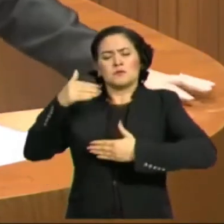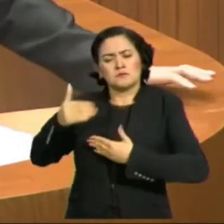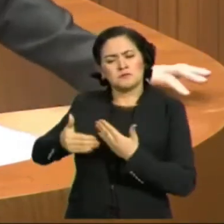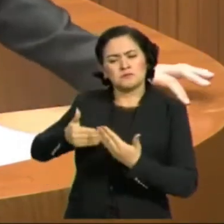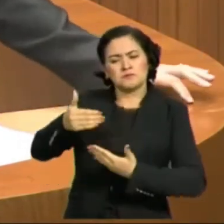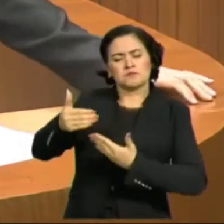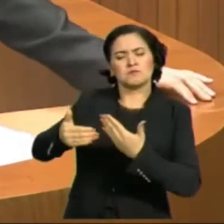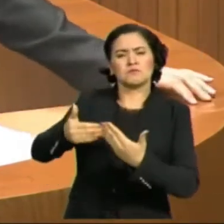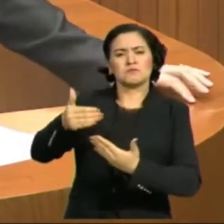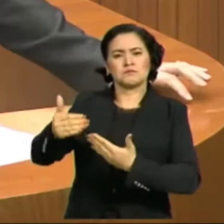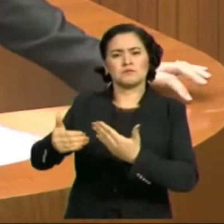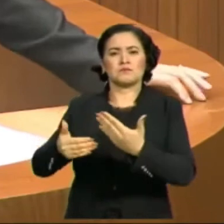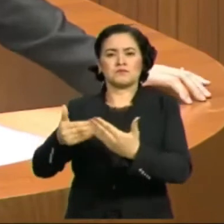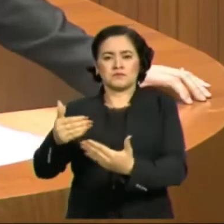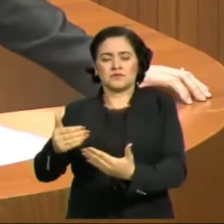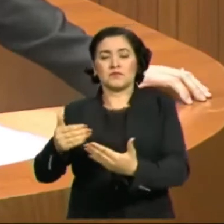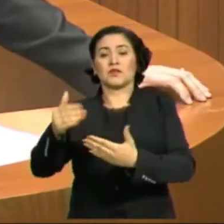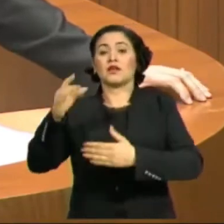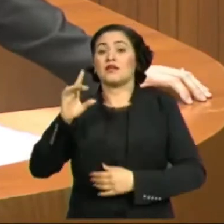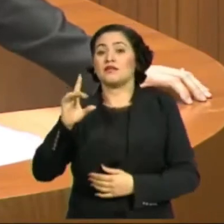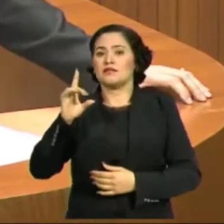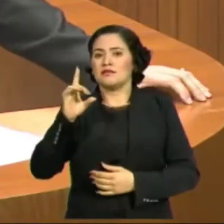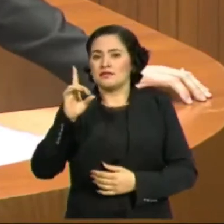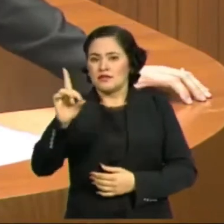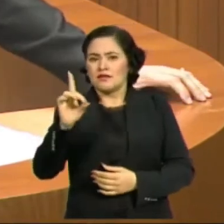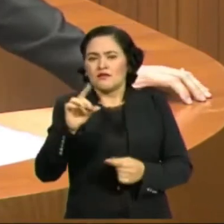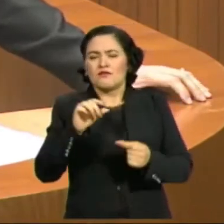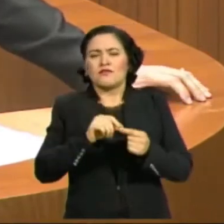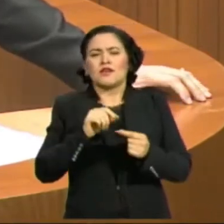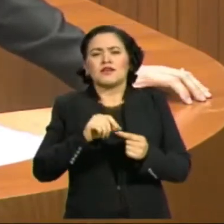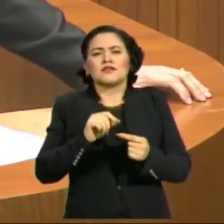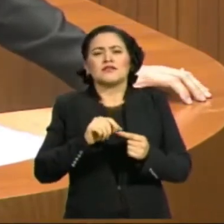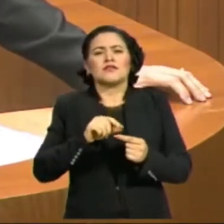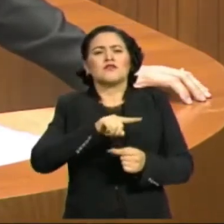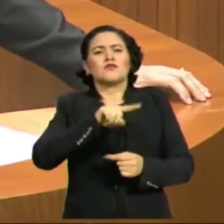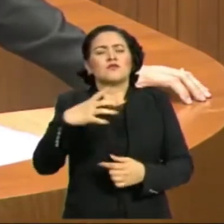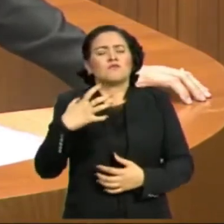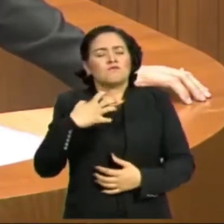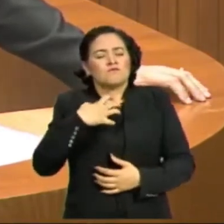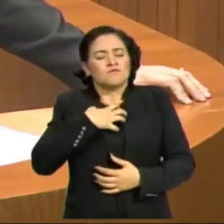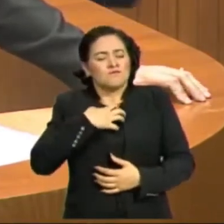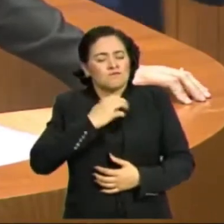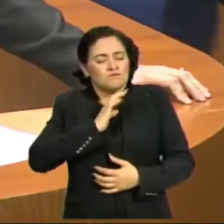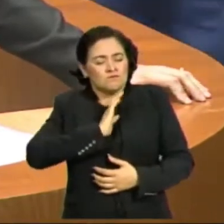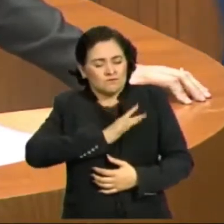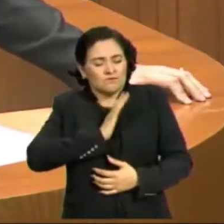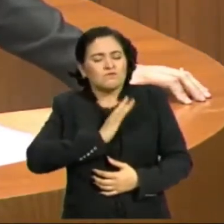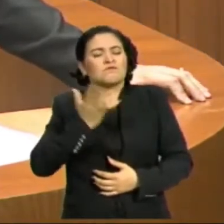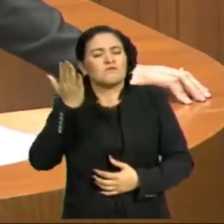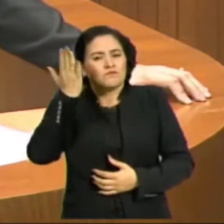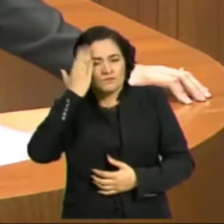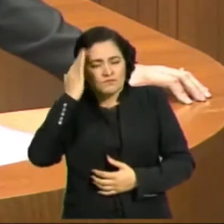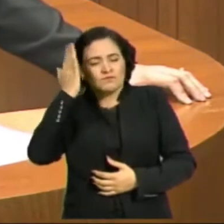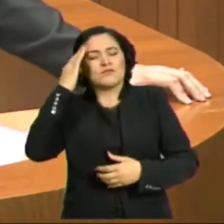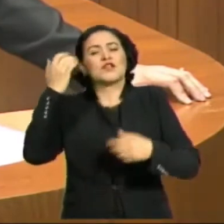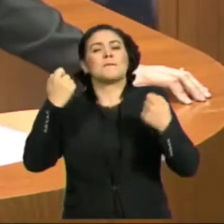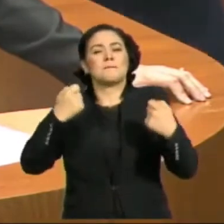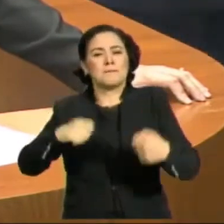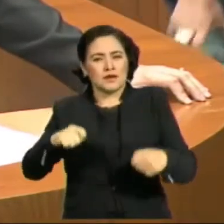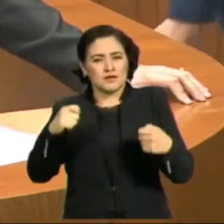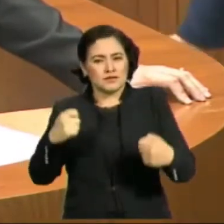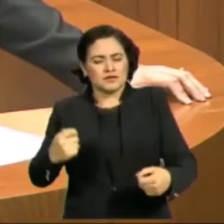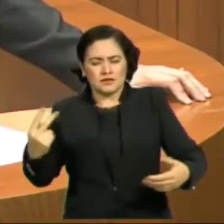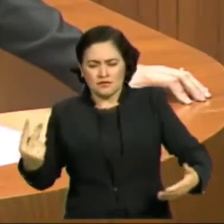Deus tem tocado nos corações, e assim eles têm entendido que precisamos